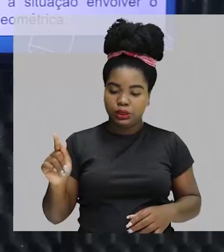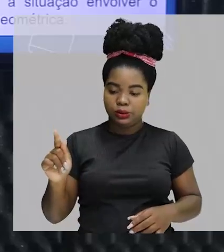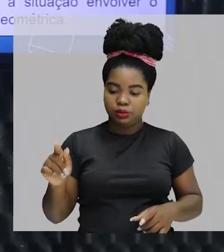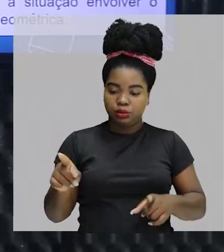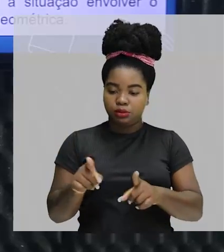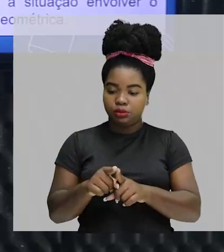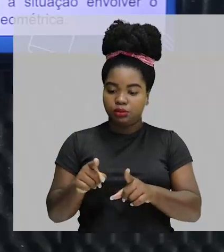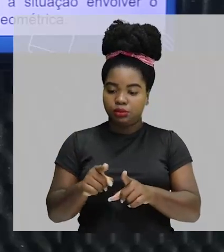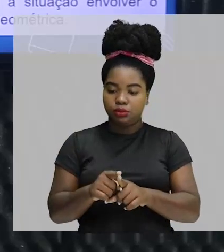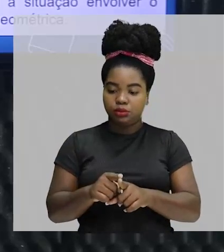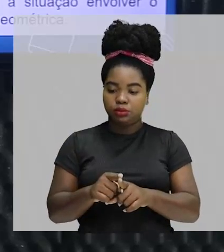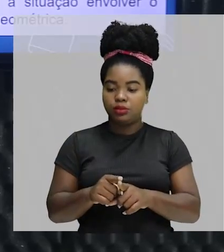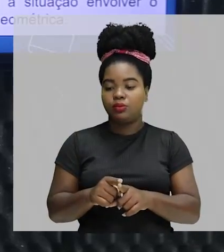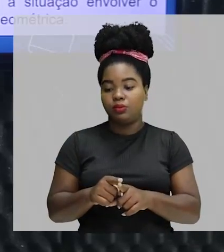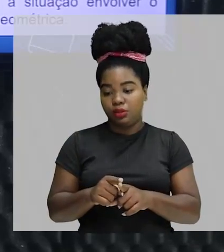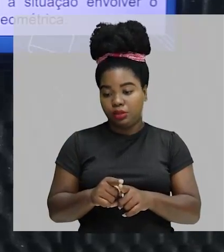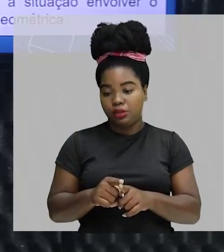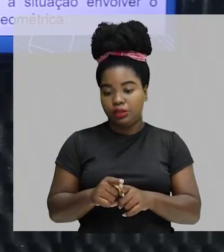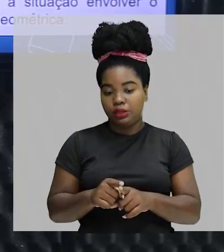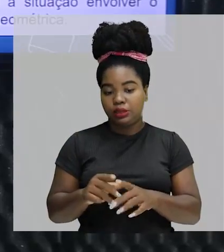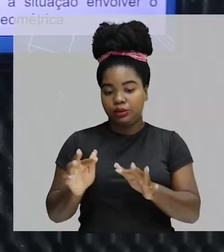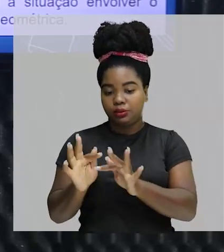quanto exponencial, tá?